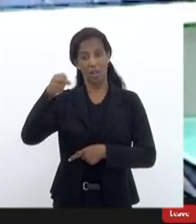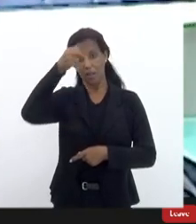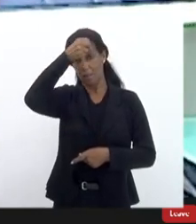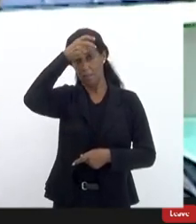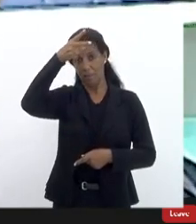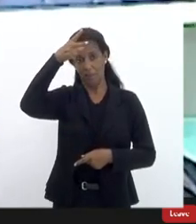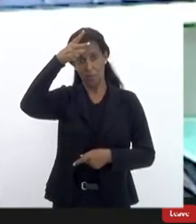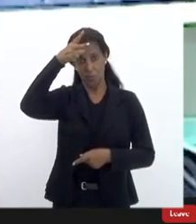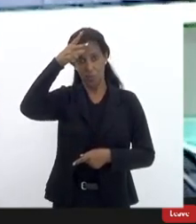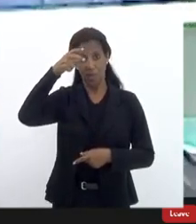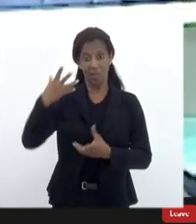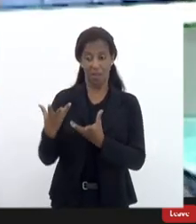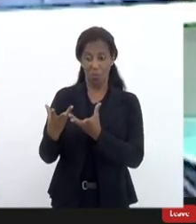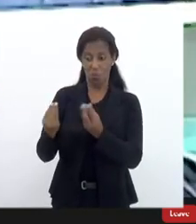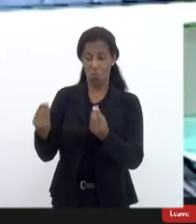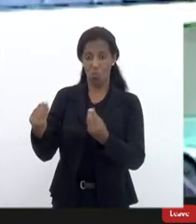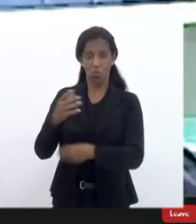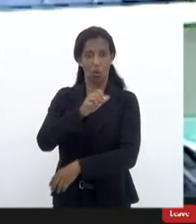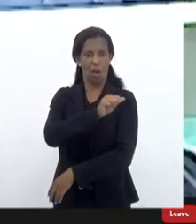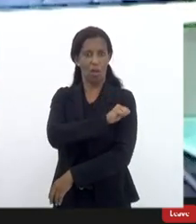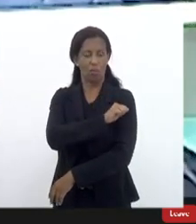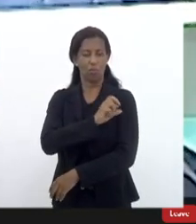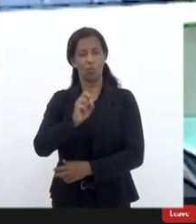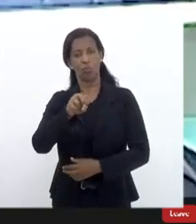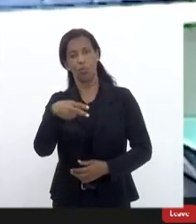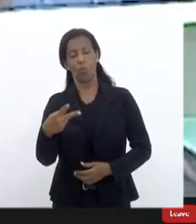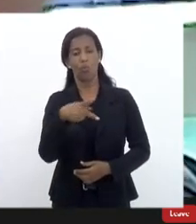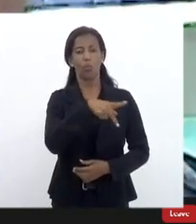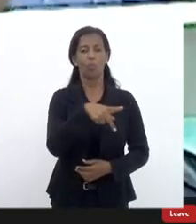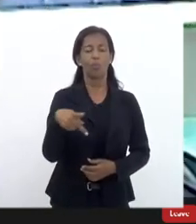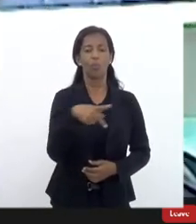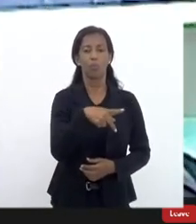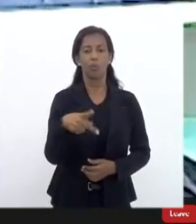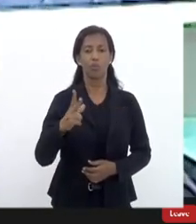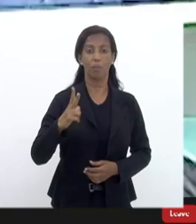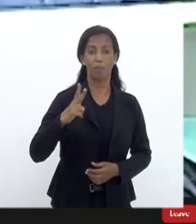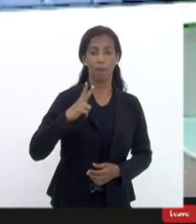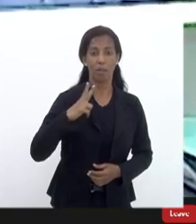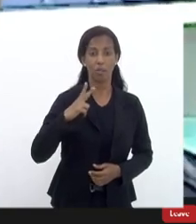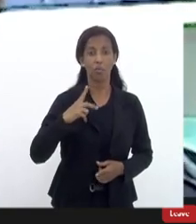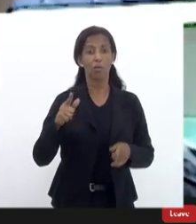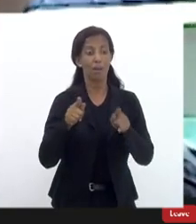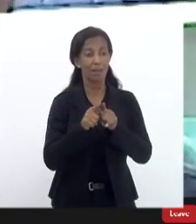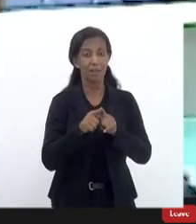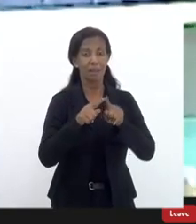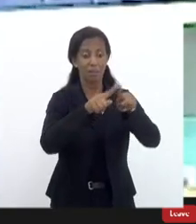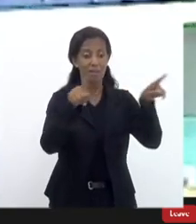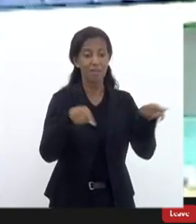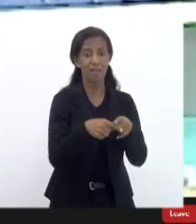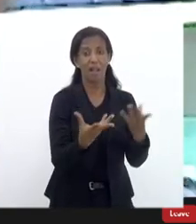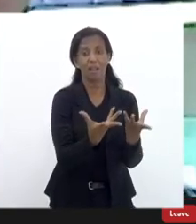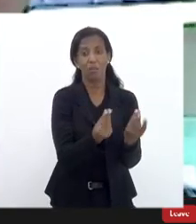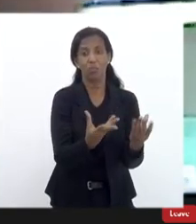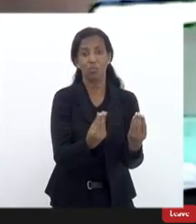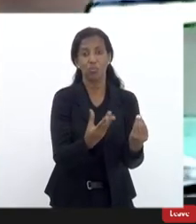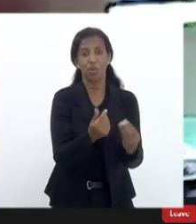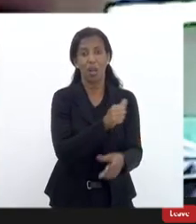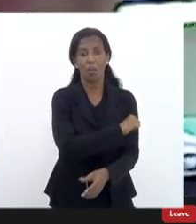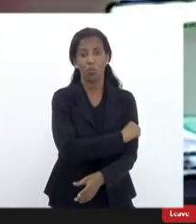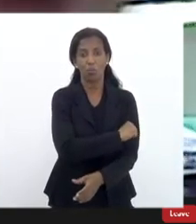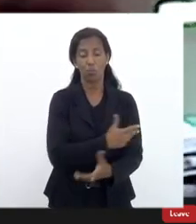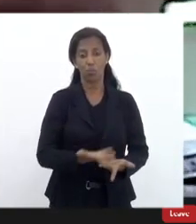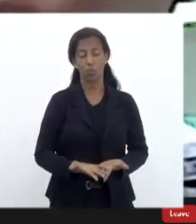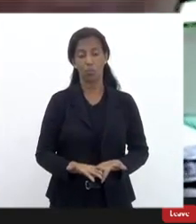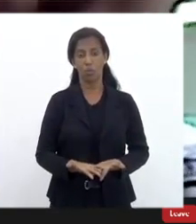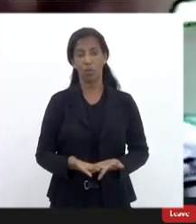com as turmas cheias, ou professores que são da rede privada e suas turmas também estão cheias. Então, isso é